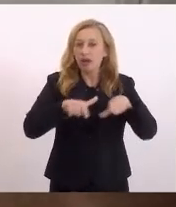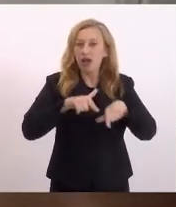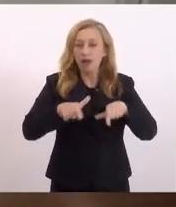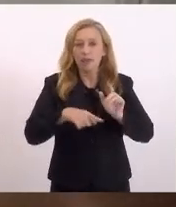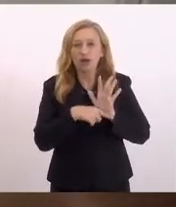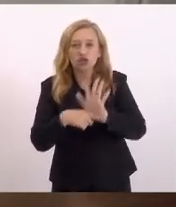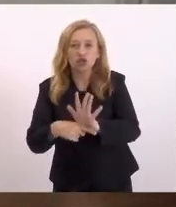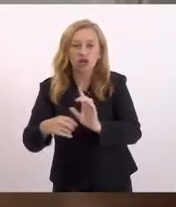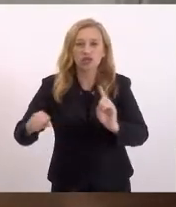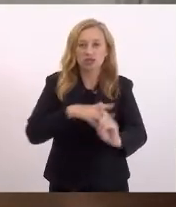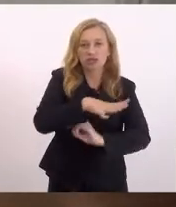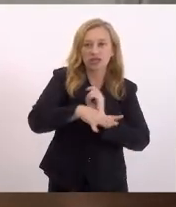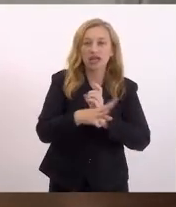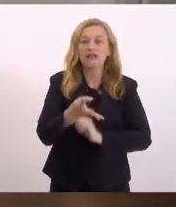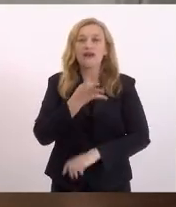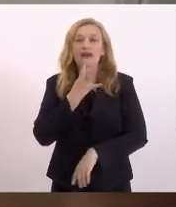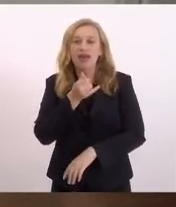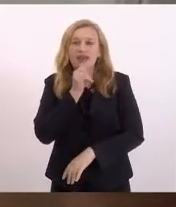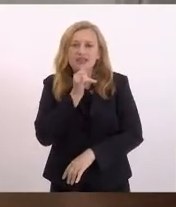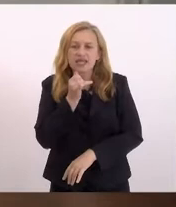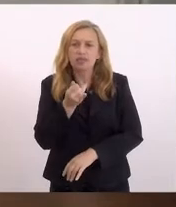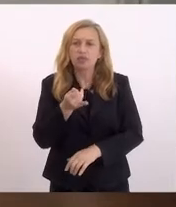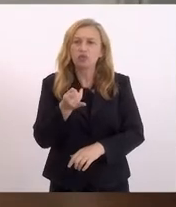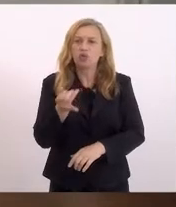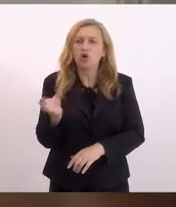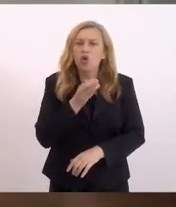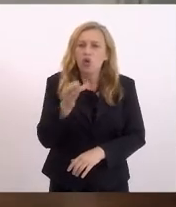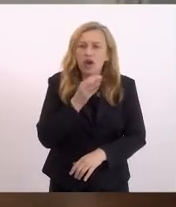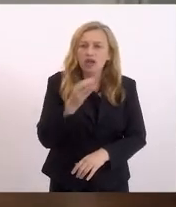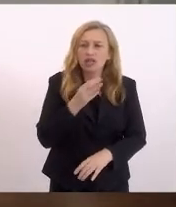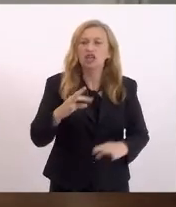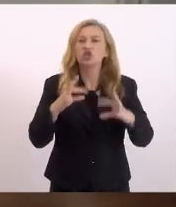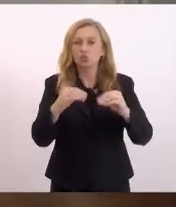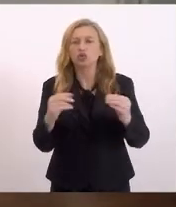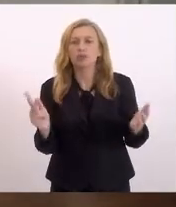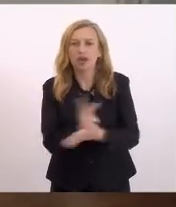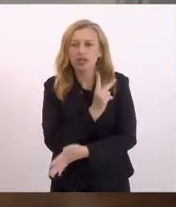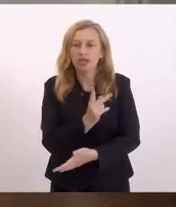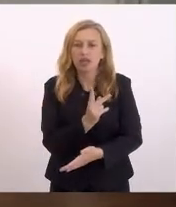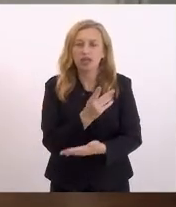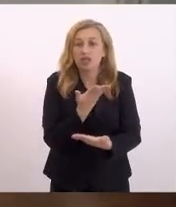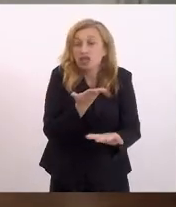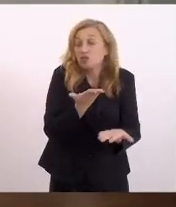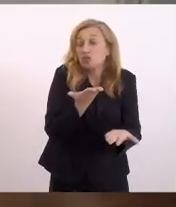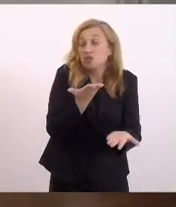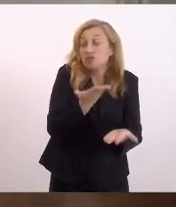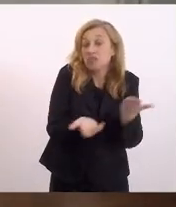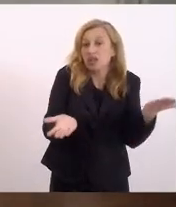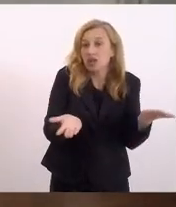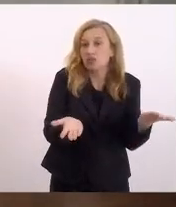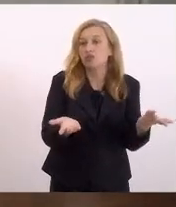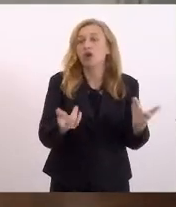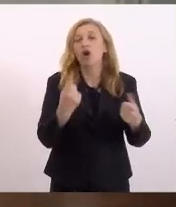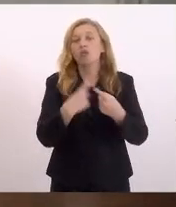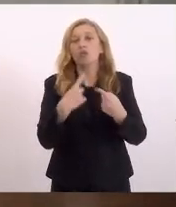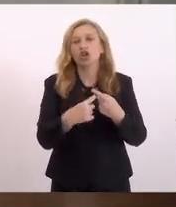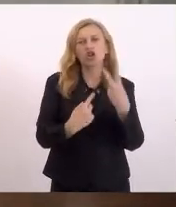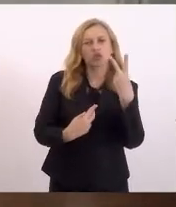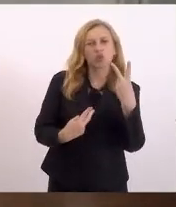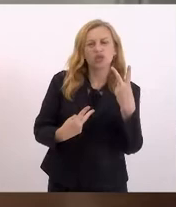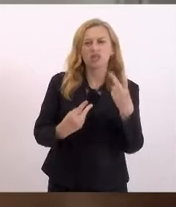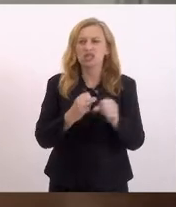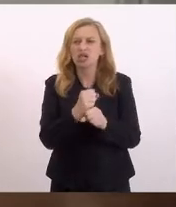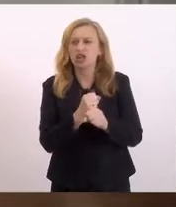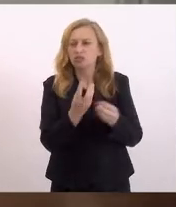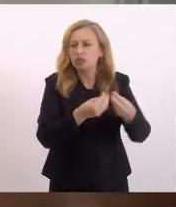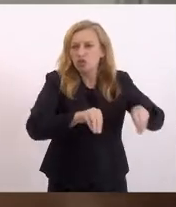para, por exemplo, correr atrás desse tempo perdido, porque esse prejuízo de 2 anos de crianças